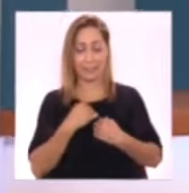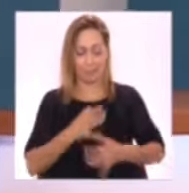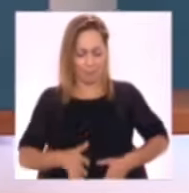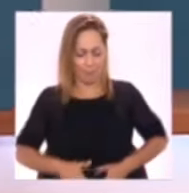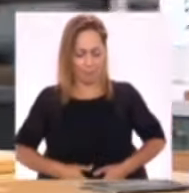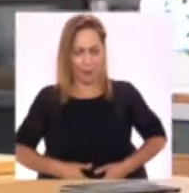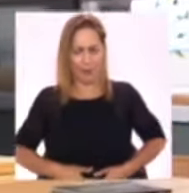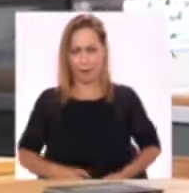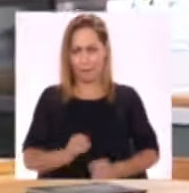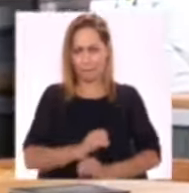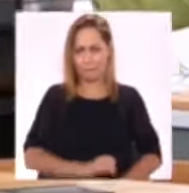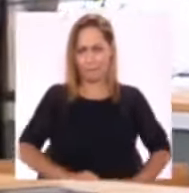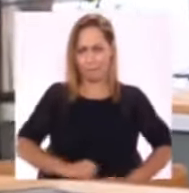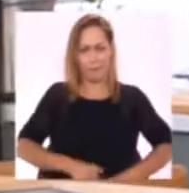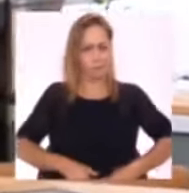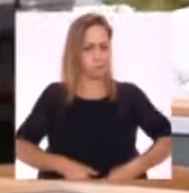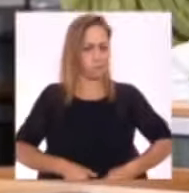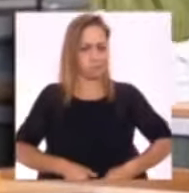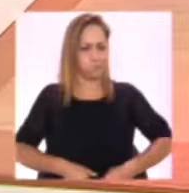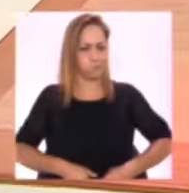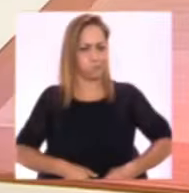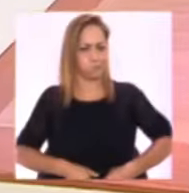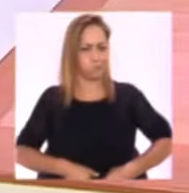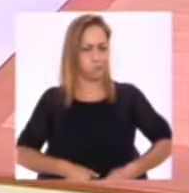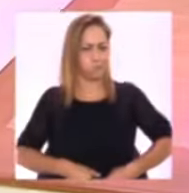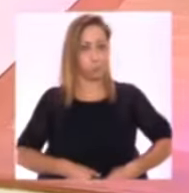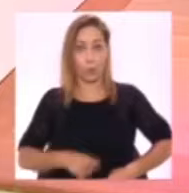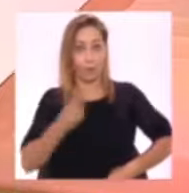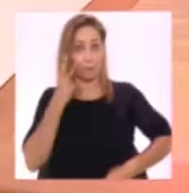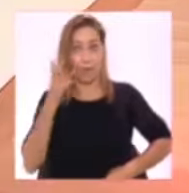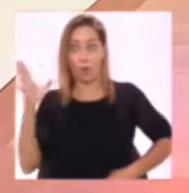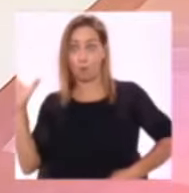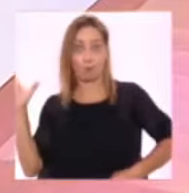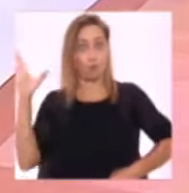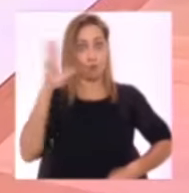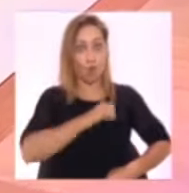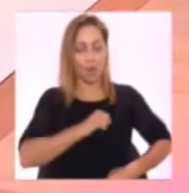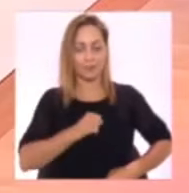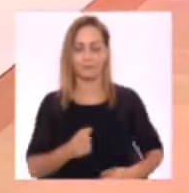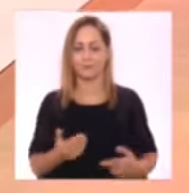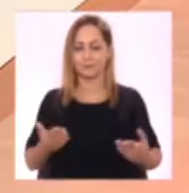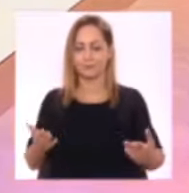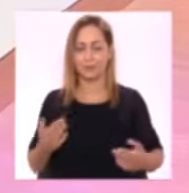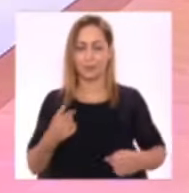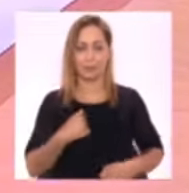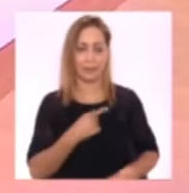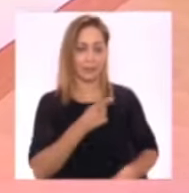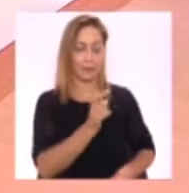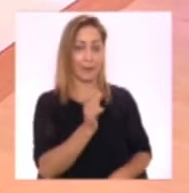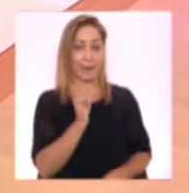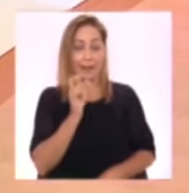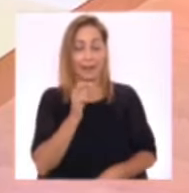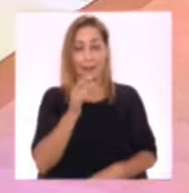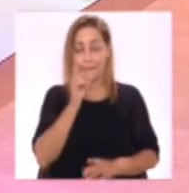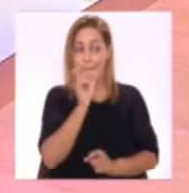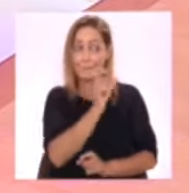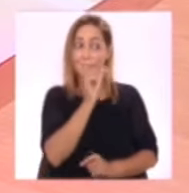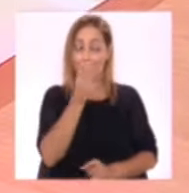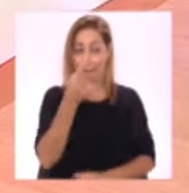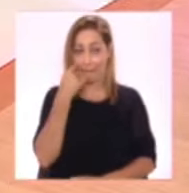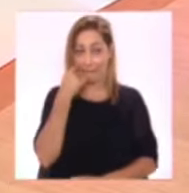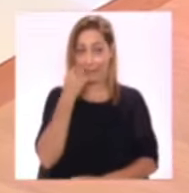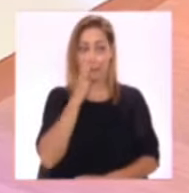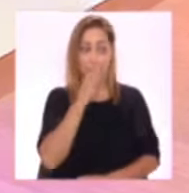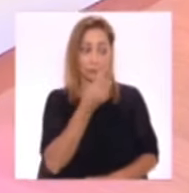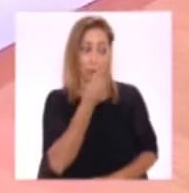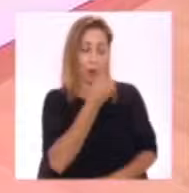barriga vazia, o que vê devora. São palavras sábias, quem não come em casa,